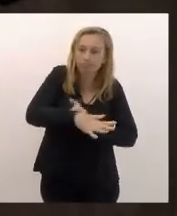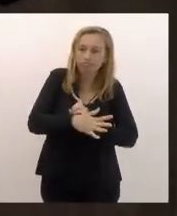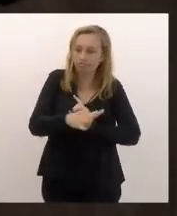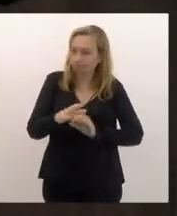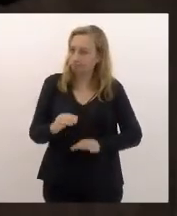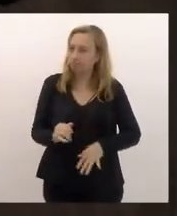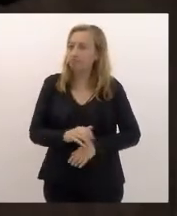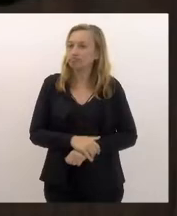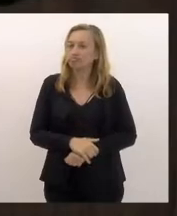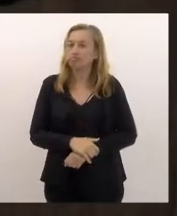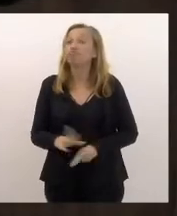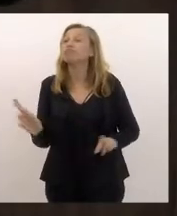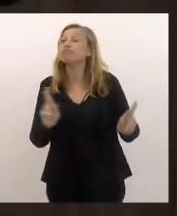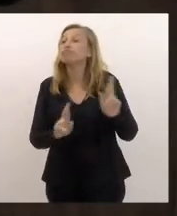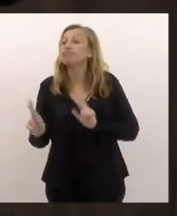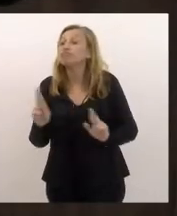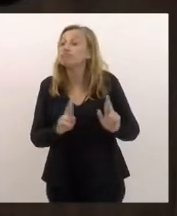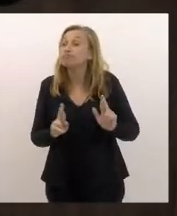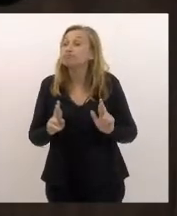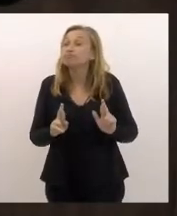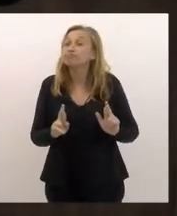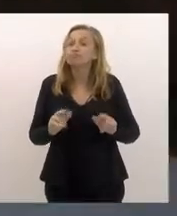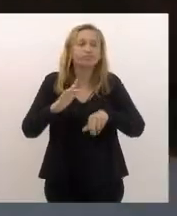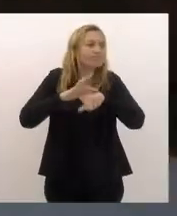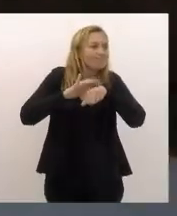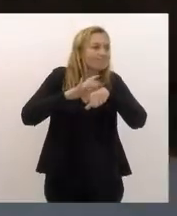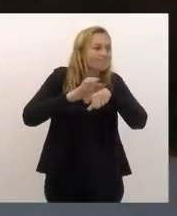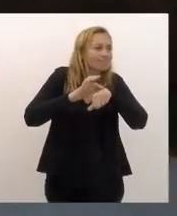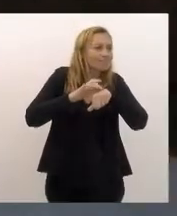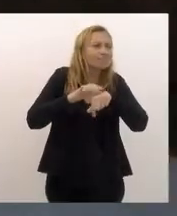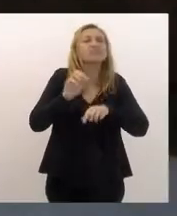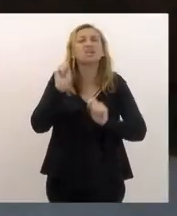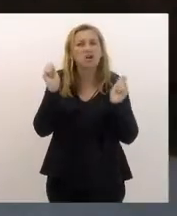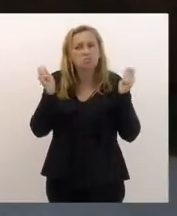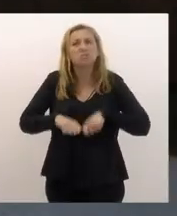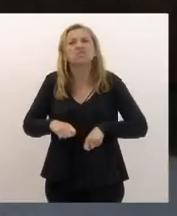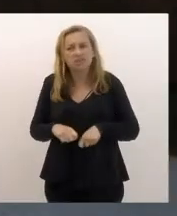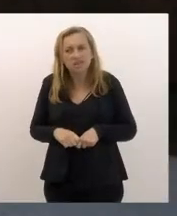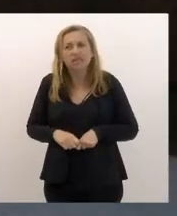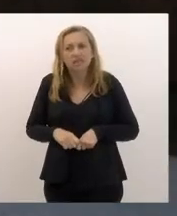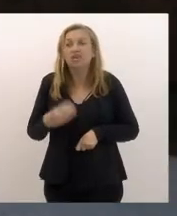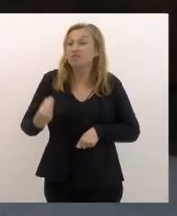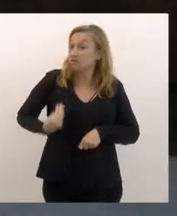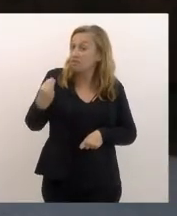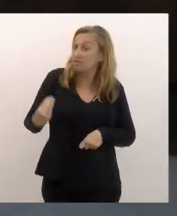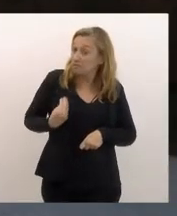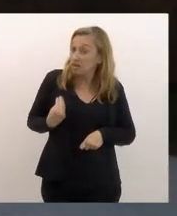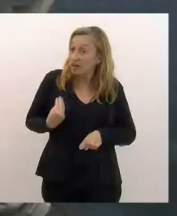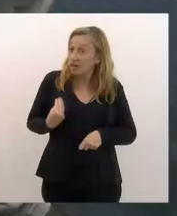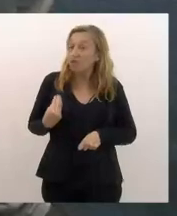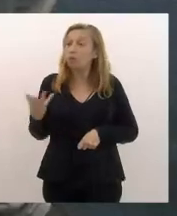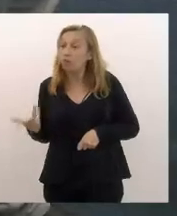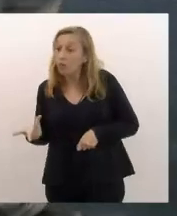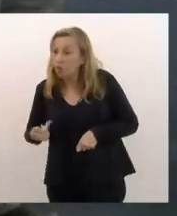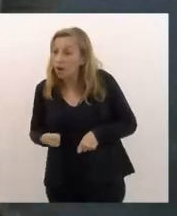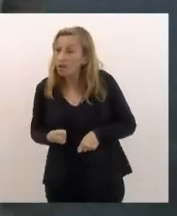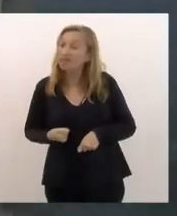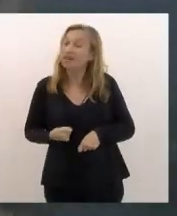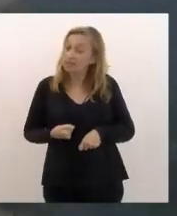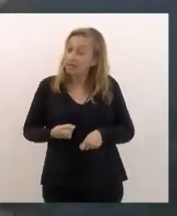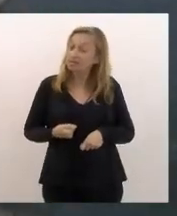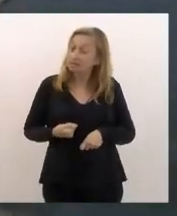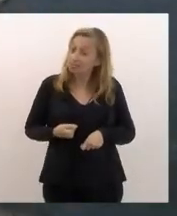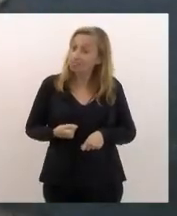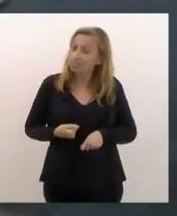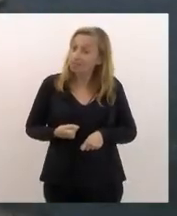mundial em relação à doença. Né? É possível viver com qualidade